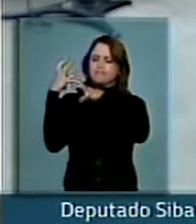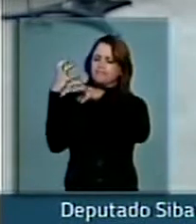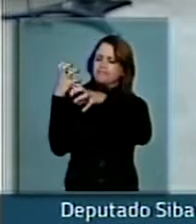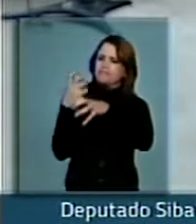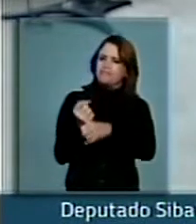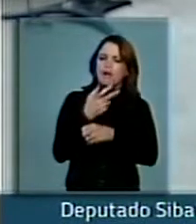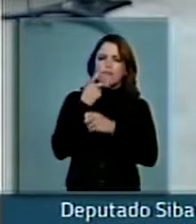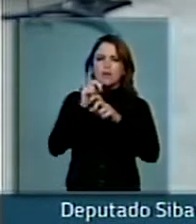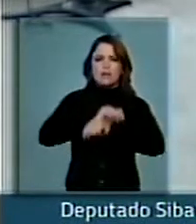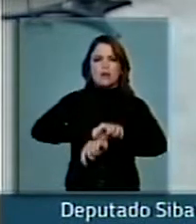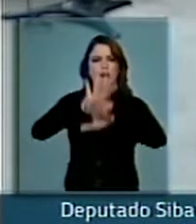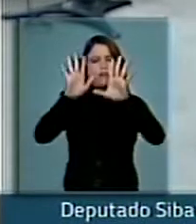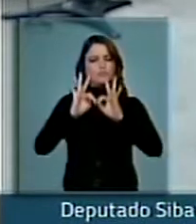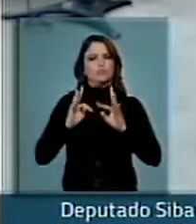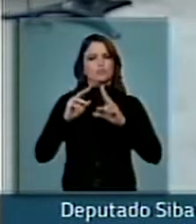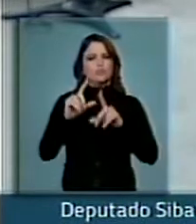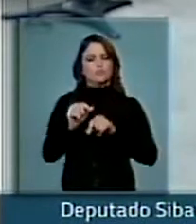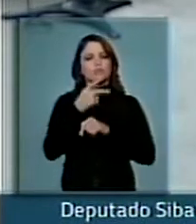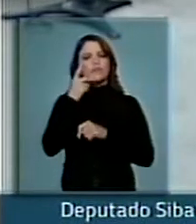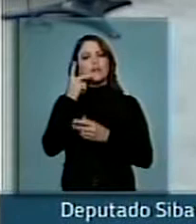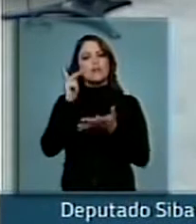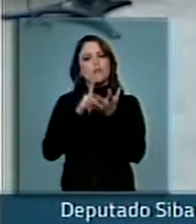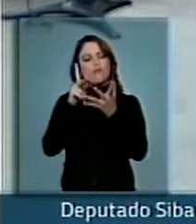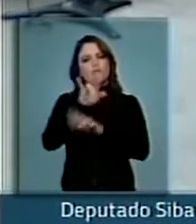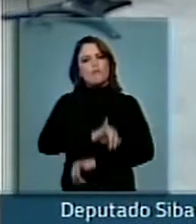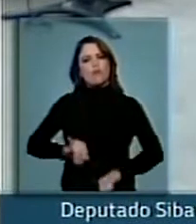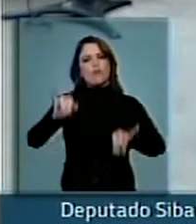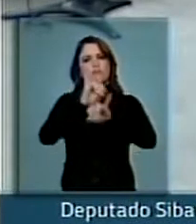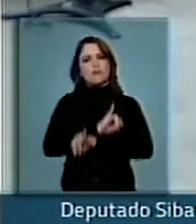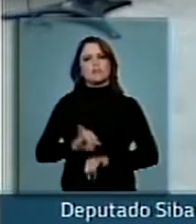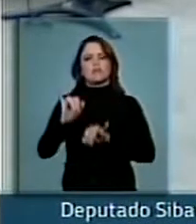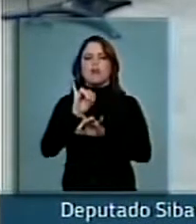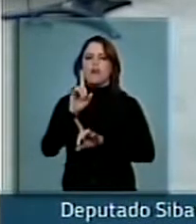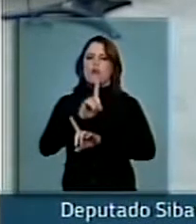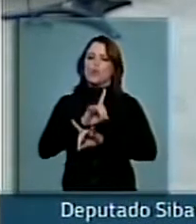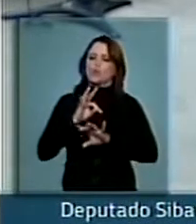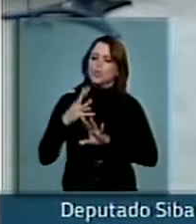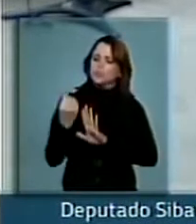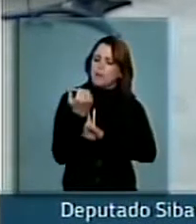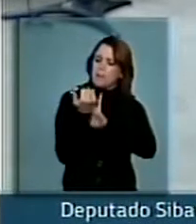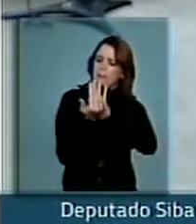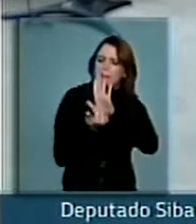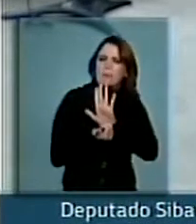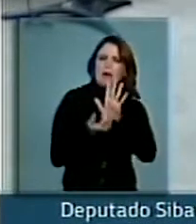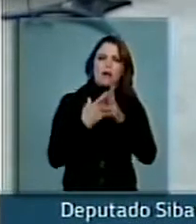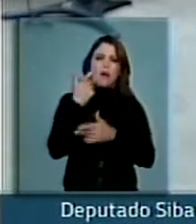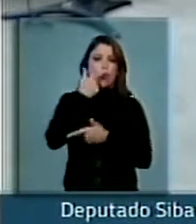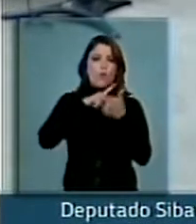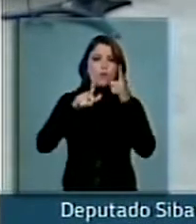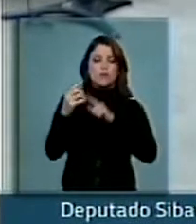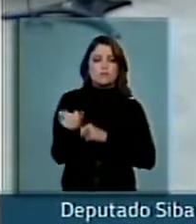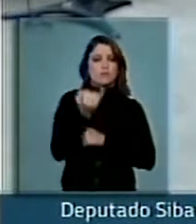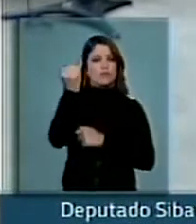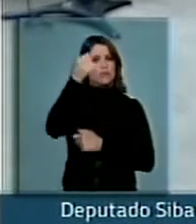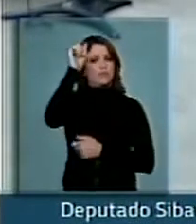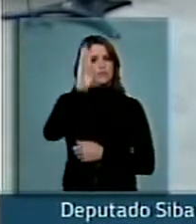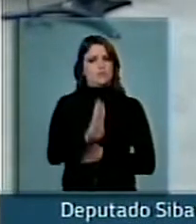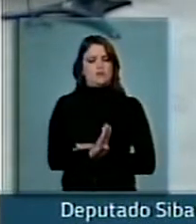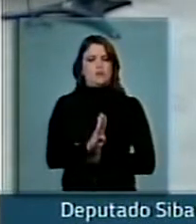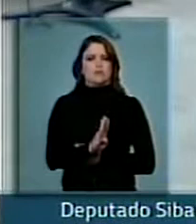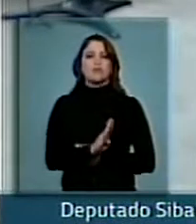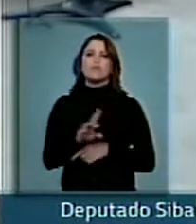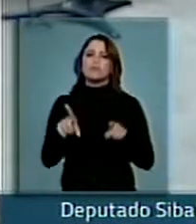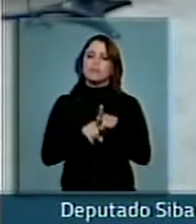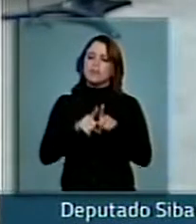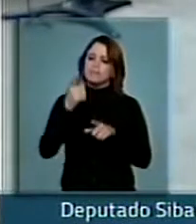com a clareza também das informações, dos dados, dos números, as conquistas do Brasil,